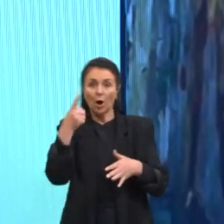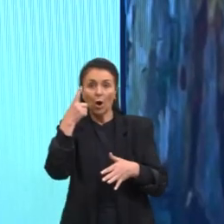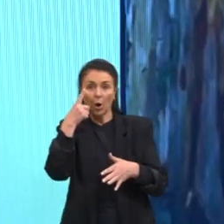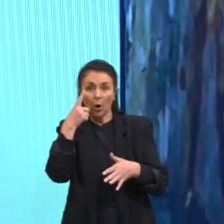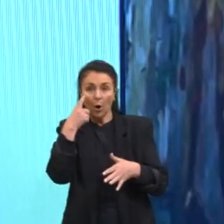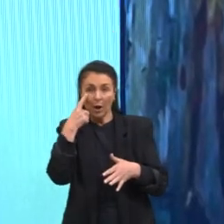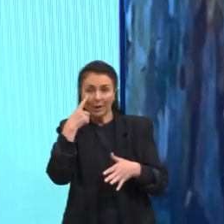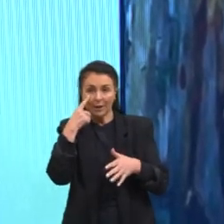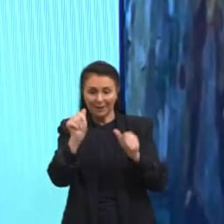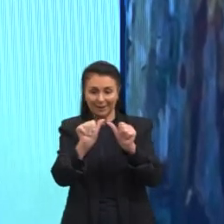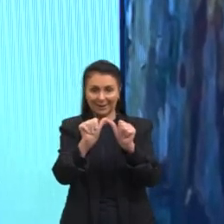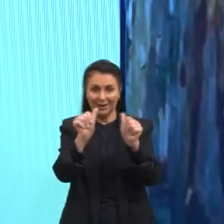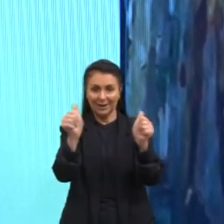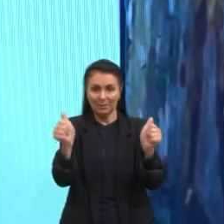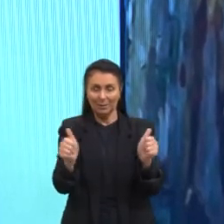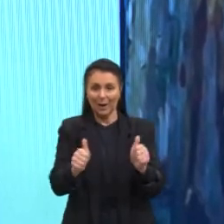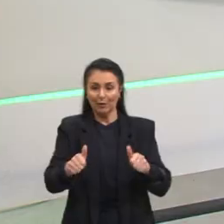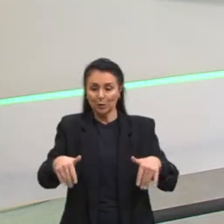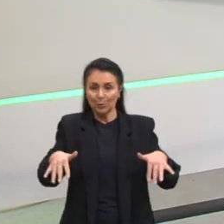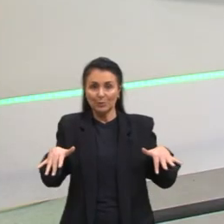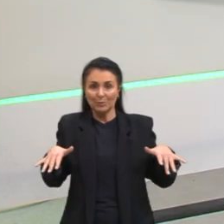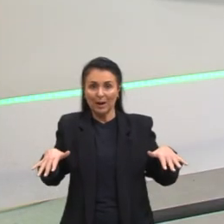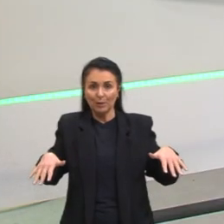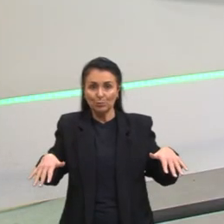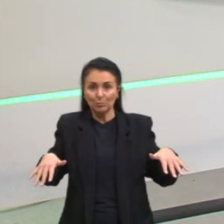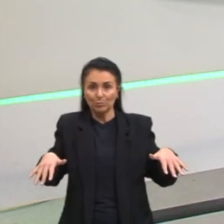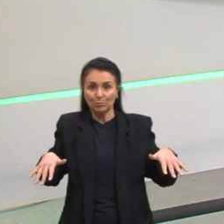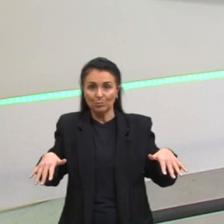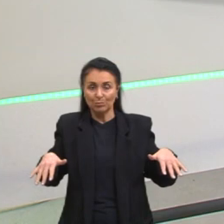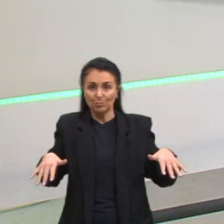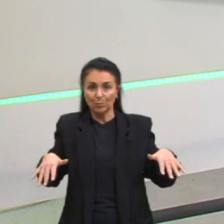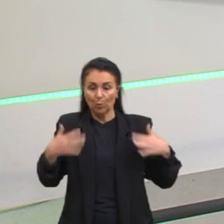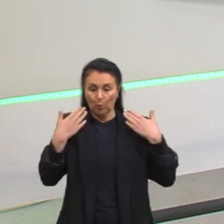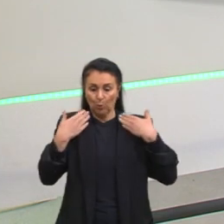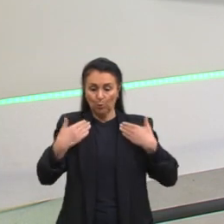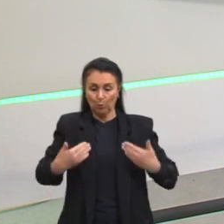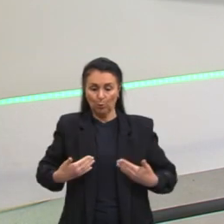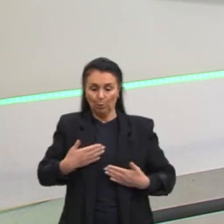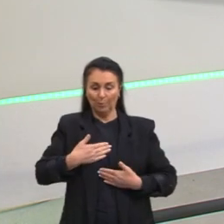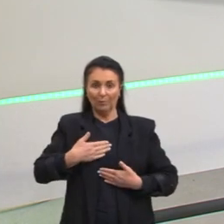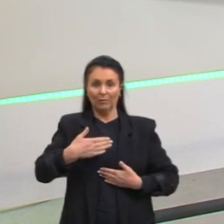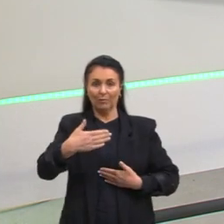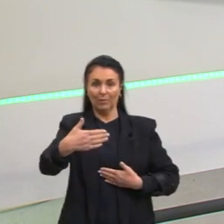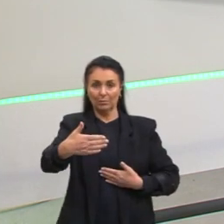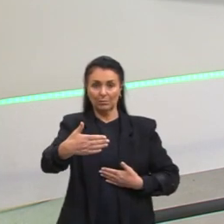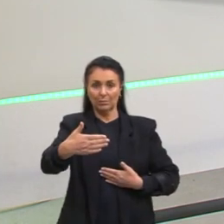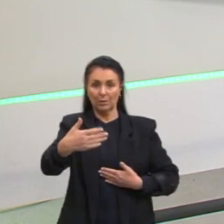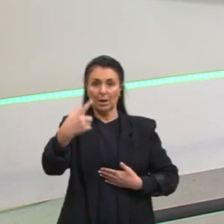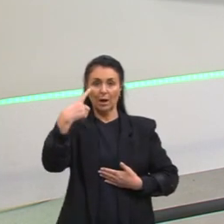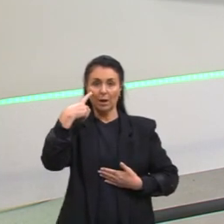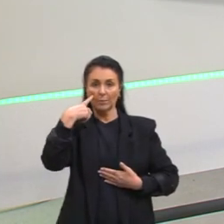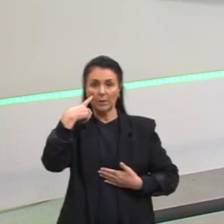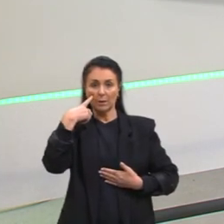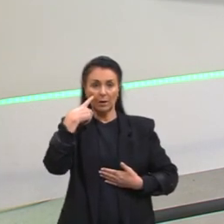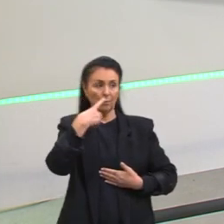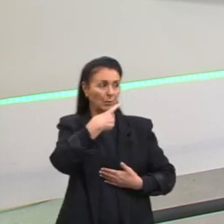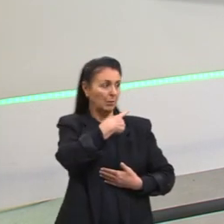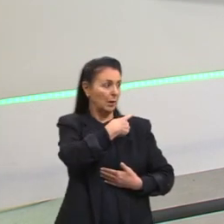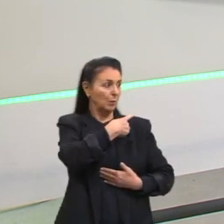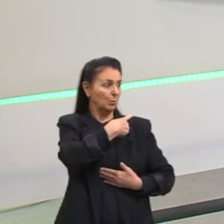elas aparecem é com os braços fixados é o tronco para frente a cabeça para o lado